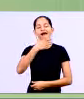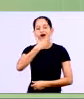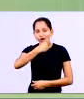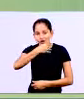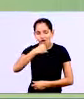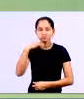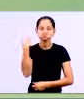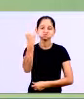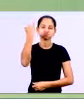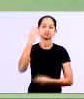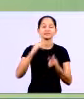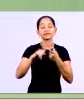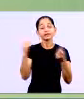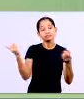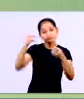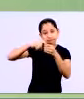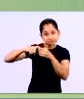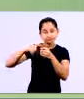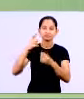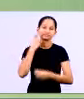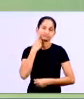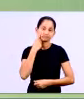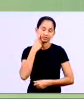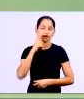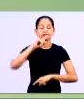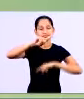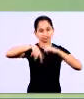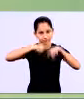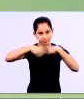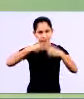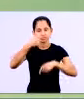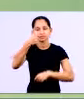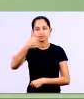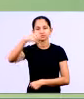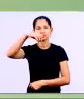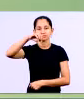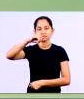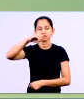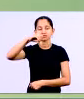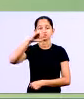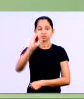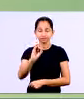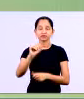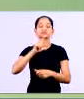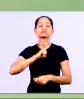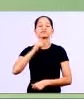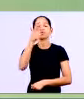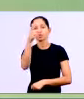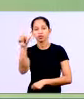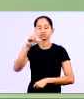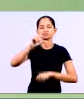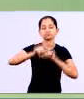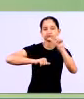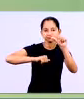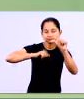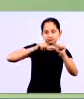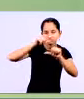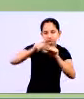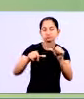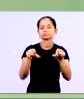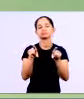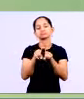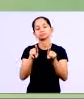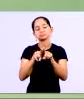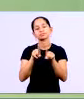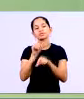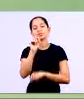Aham. Depois, em 1990, dentre as outras várias reformas que aconteceram, nós tivemos em